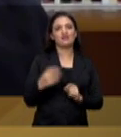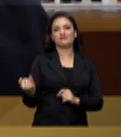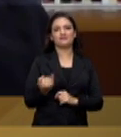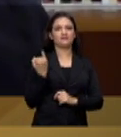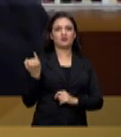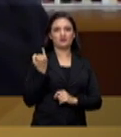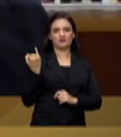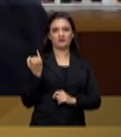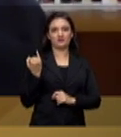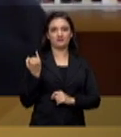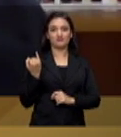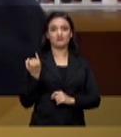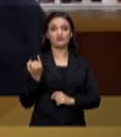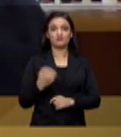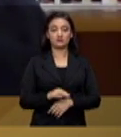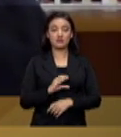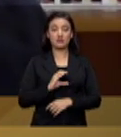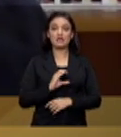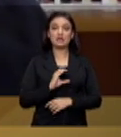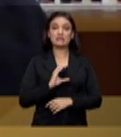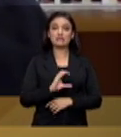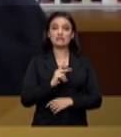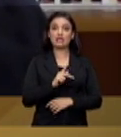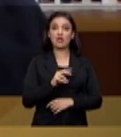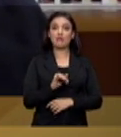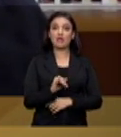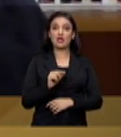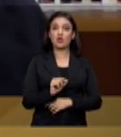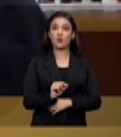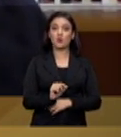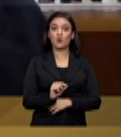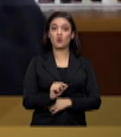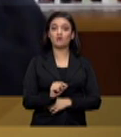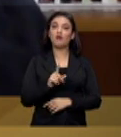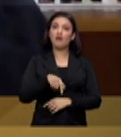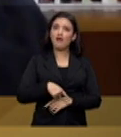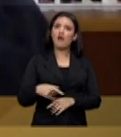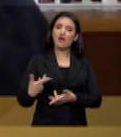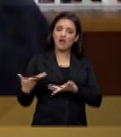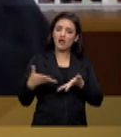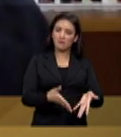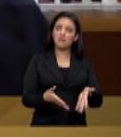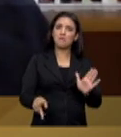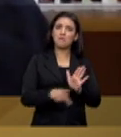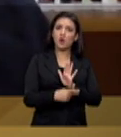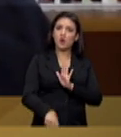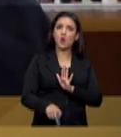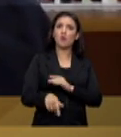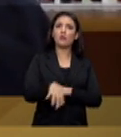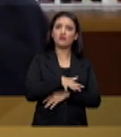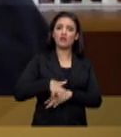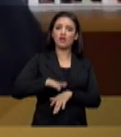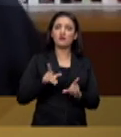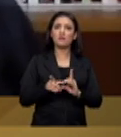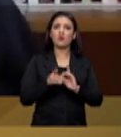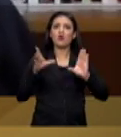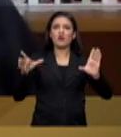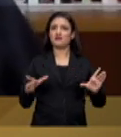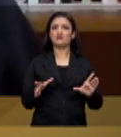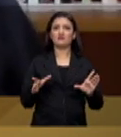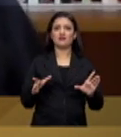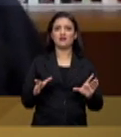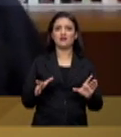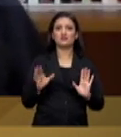necessário. CPIs fazem parte do cenário democrático brasileiro desde o início